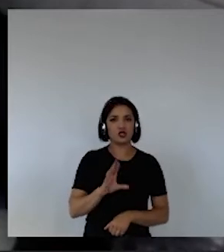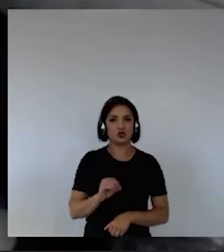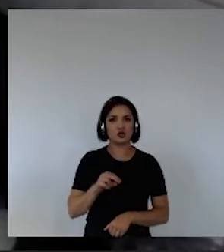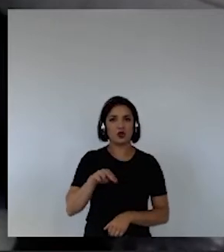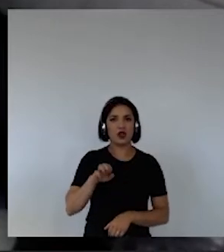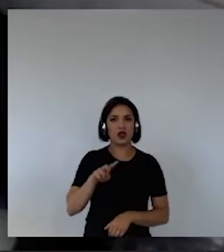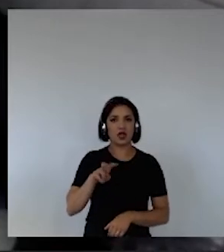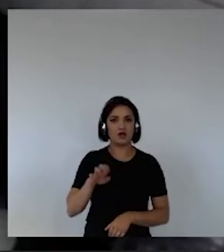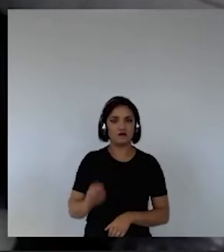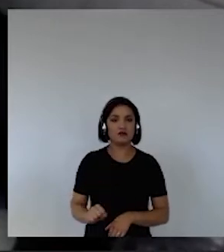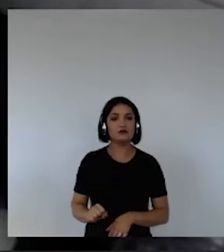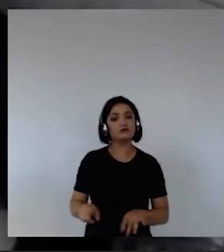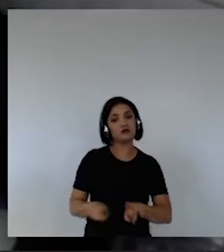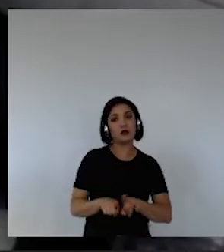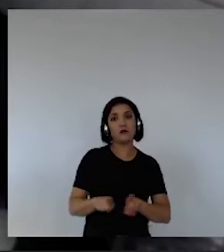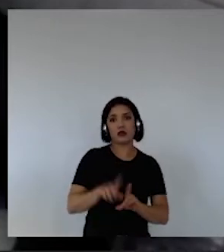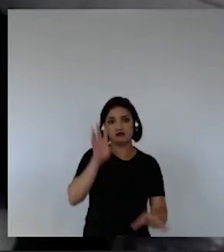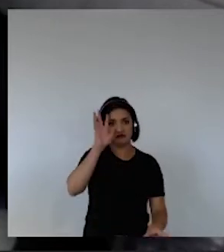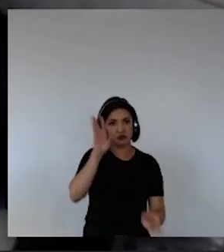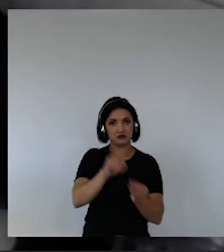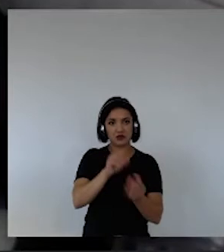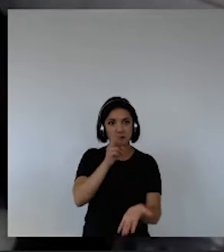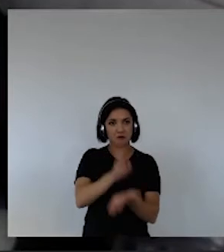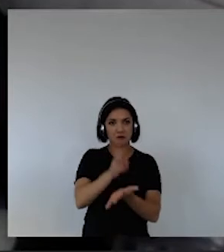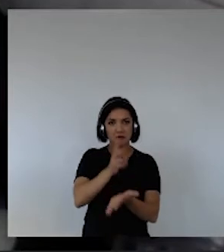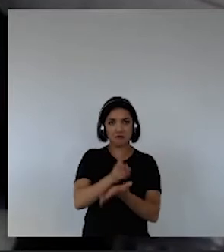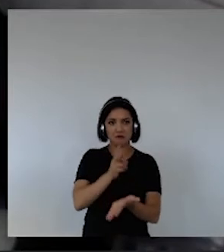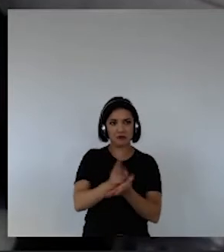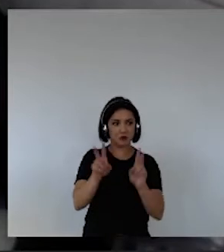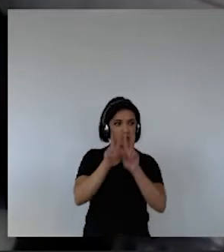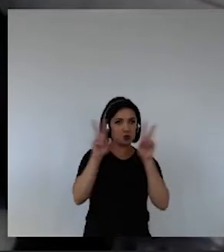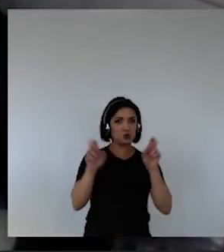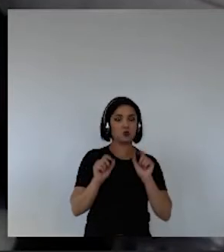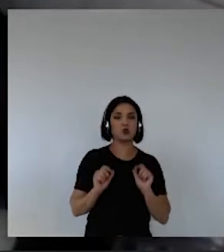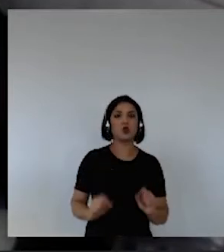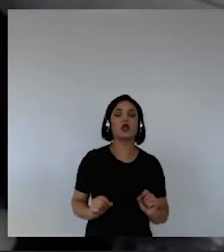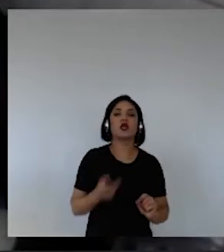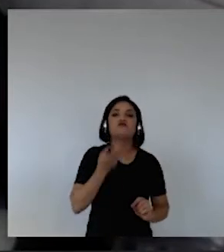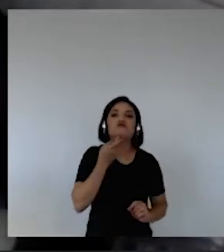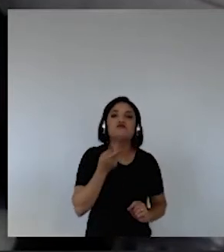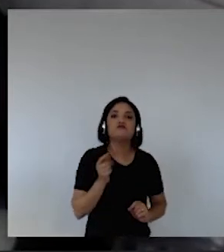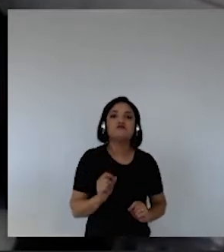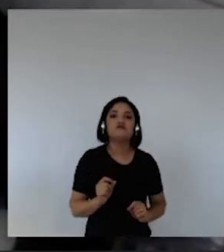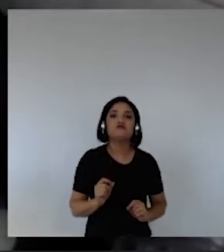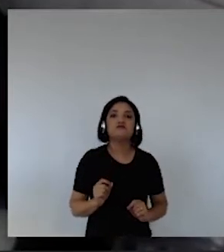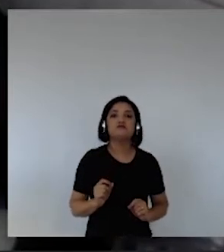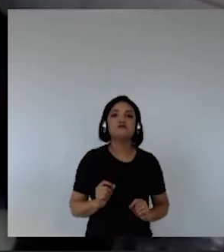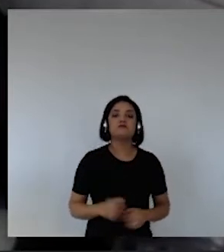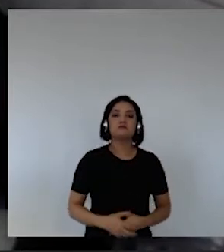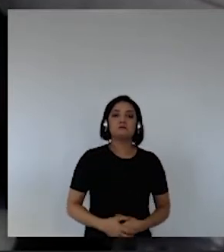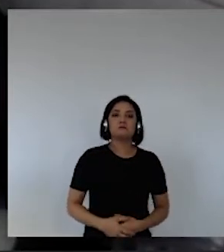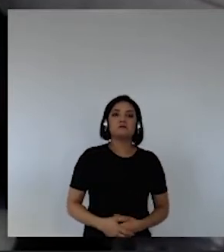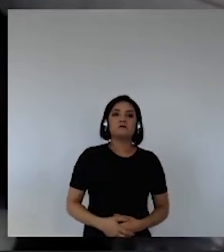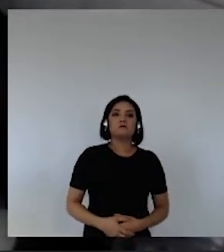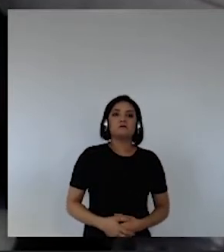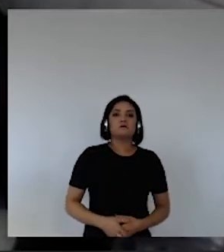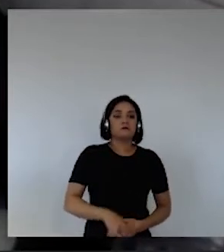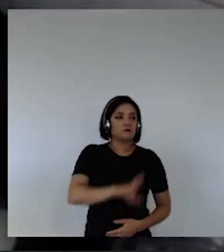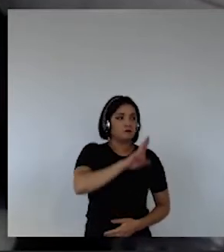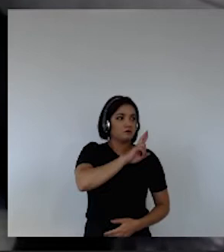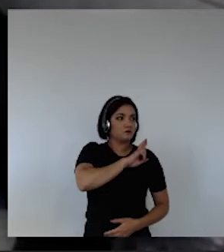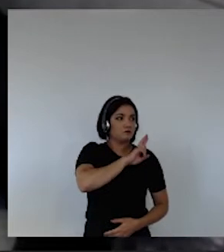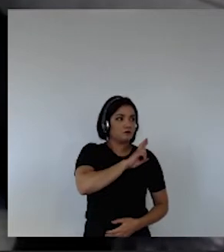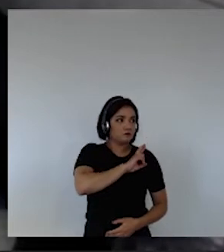chegaram mais ou menos a essa conclusão, um assunto que me toca muito, indicando que o dever, a obrigação